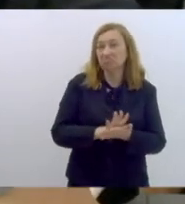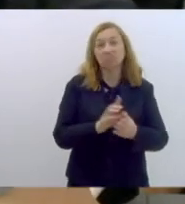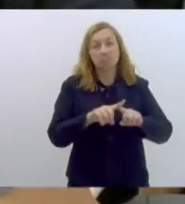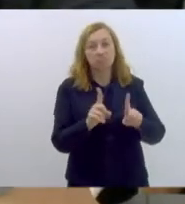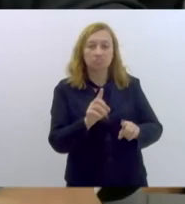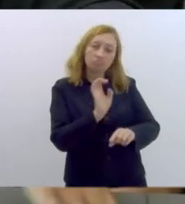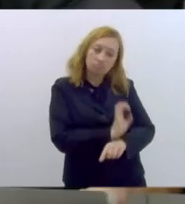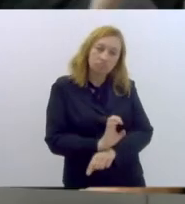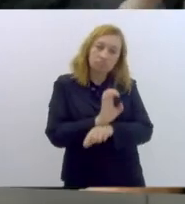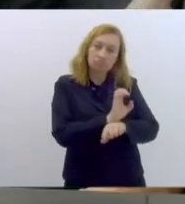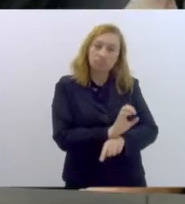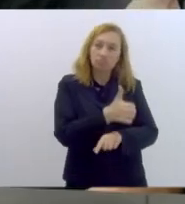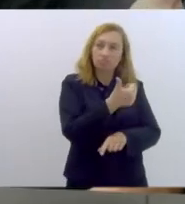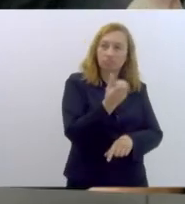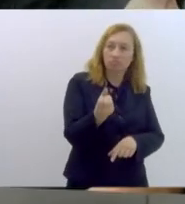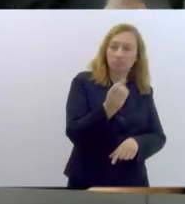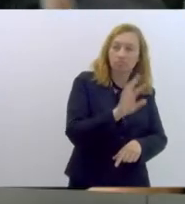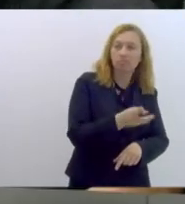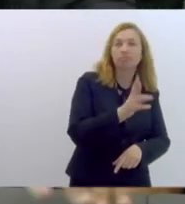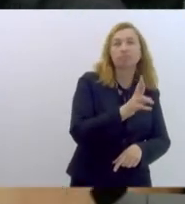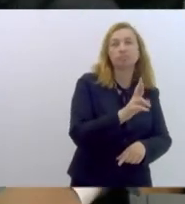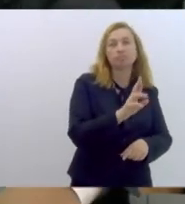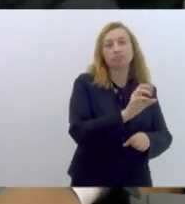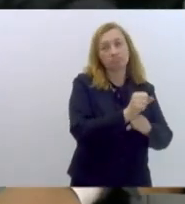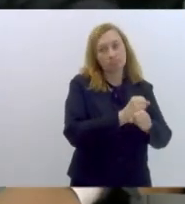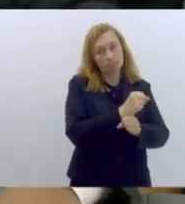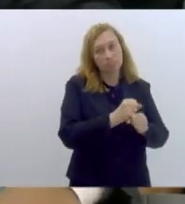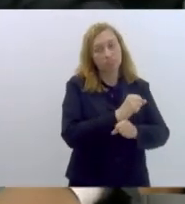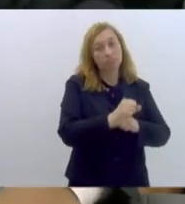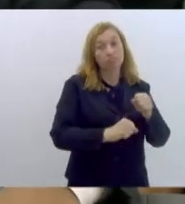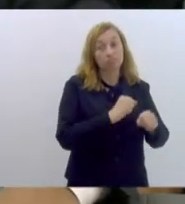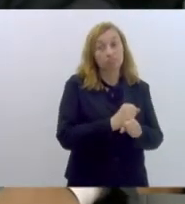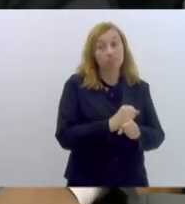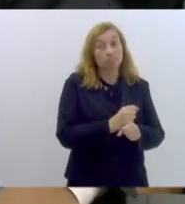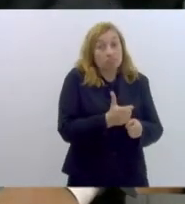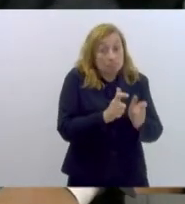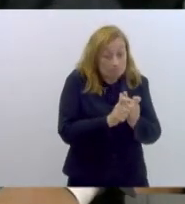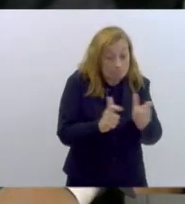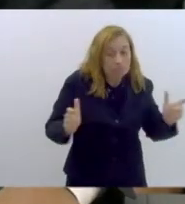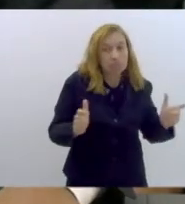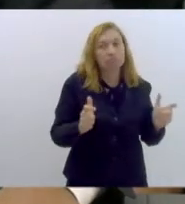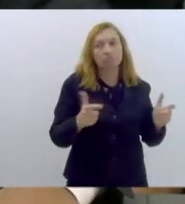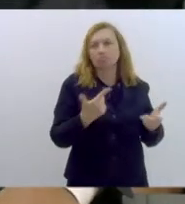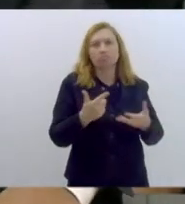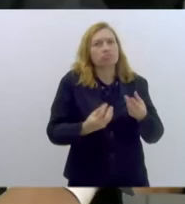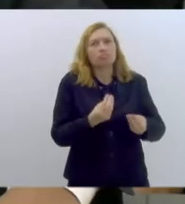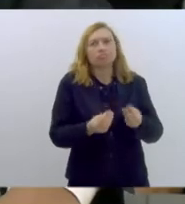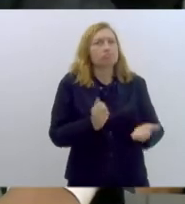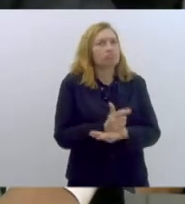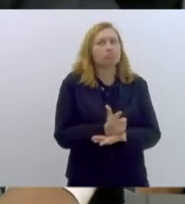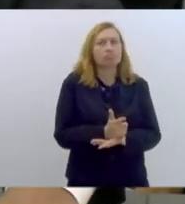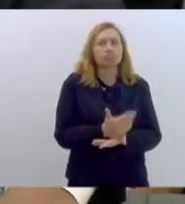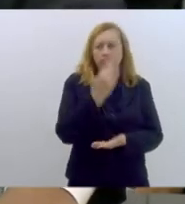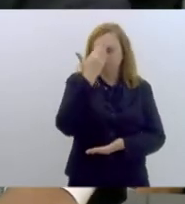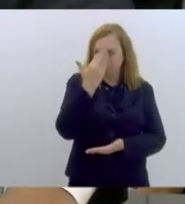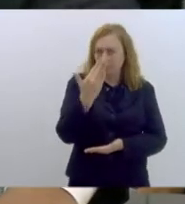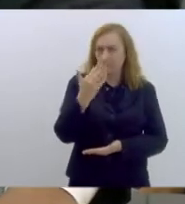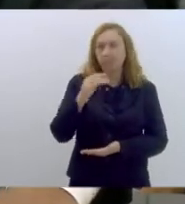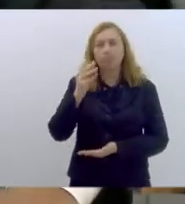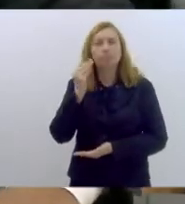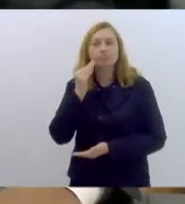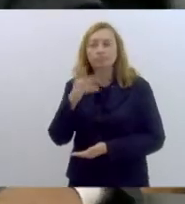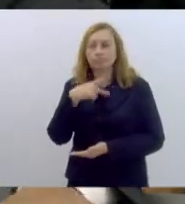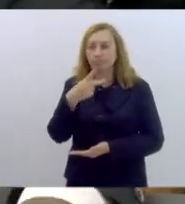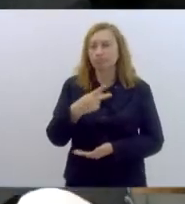para os estados, 16 bilhões num ano é um rombo impagável. Né? Obrigado pela oportunidade de